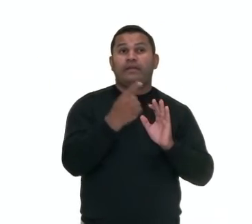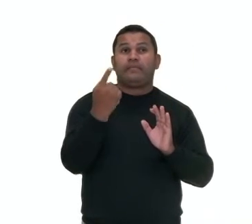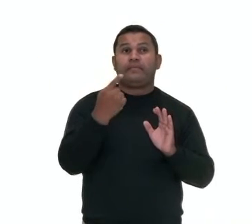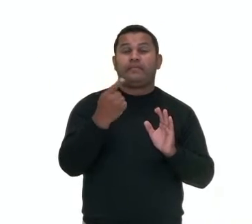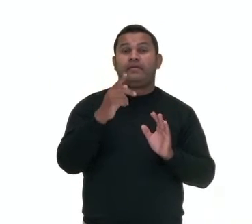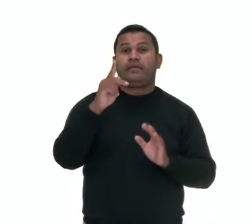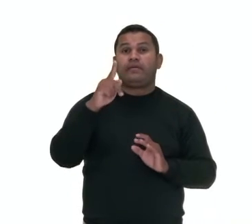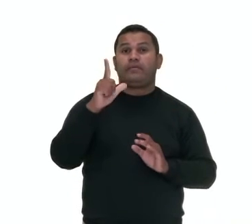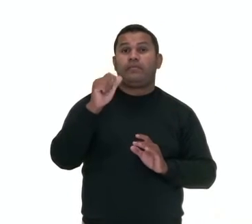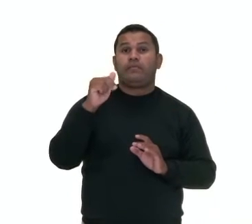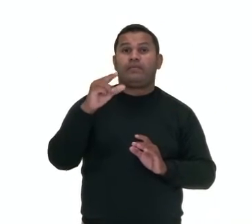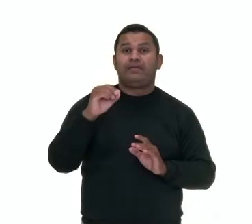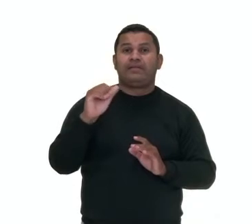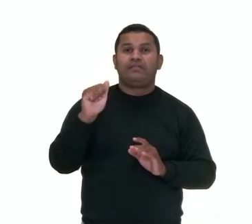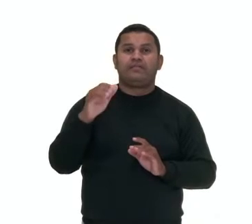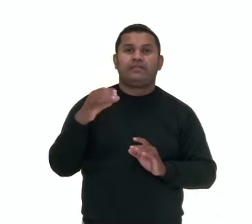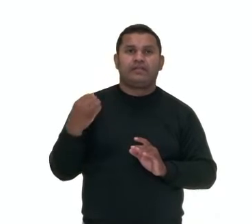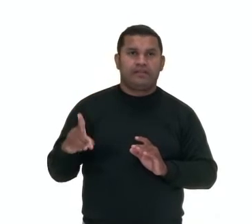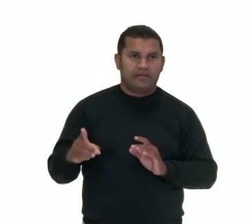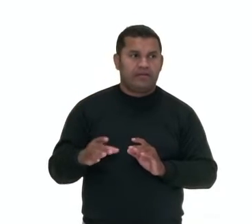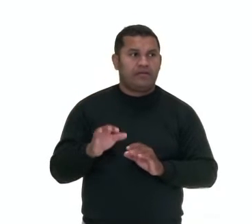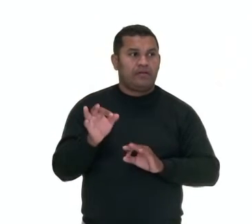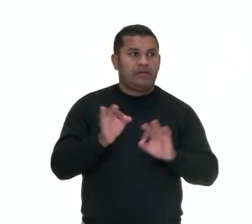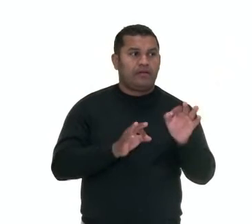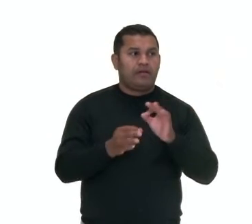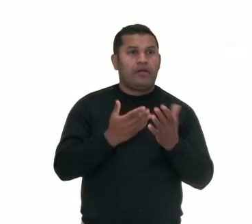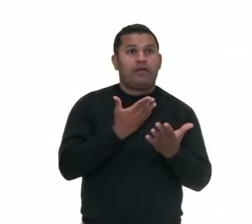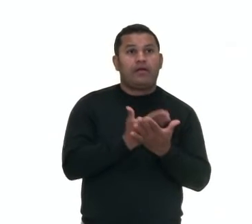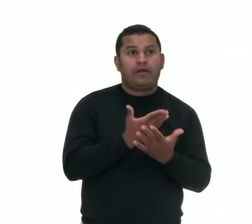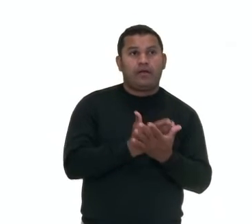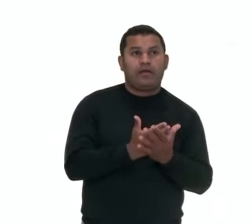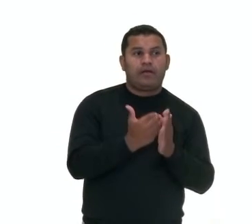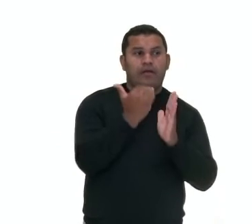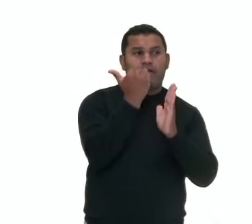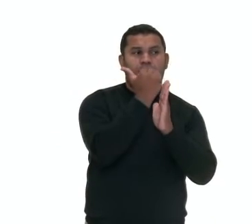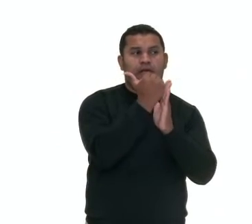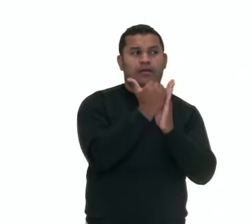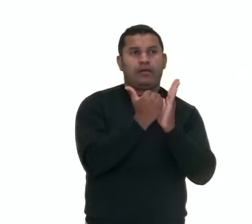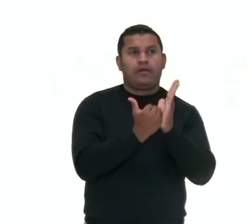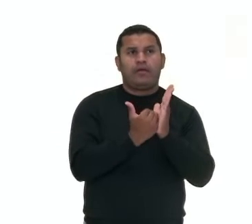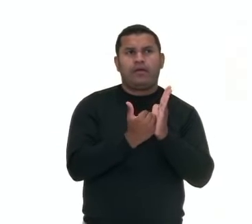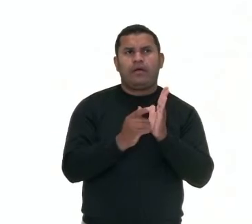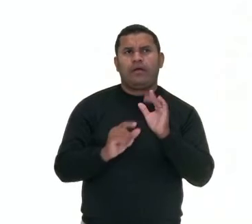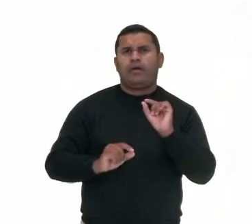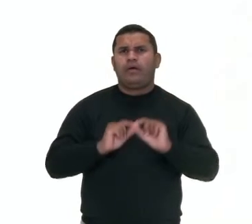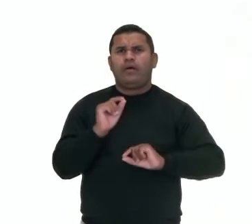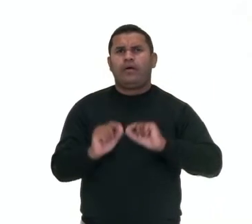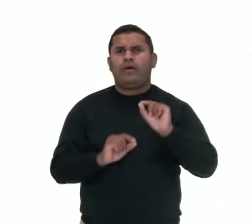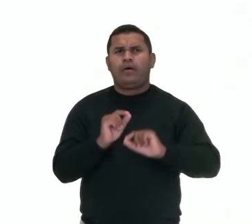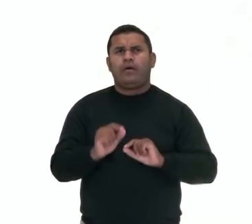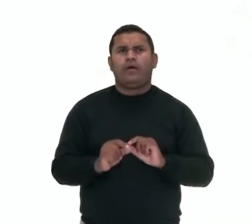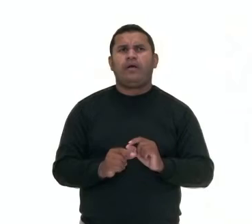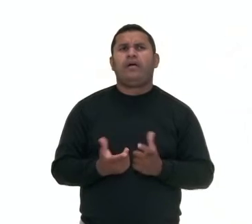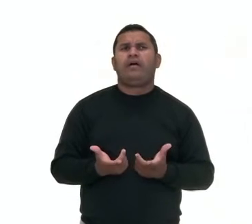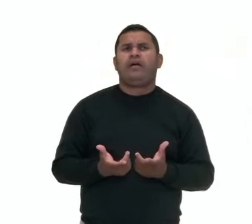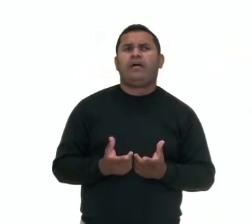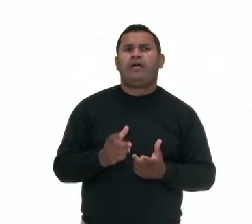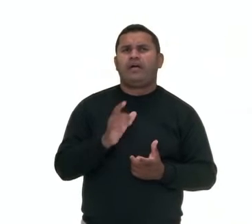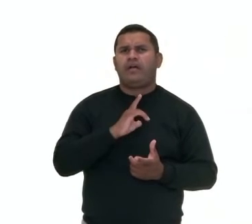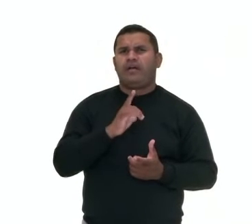até de mapas conceituais, técnica Pomodoro. Mas o que é isso, professor? É extrato de tomate? Que história é